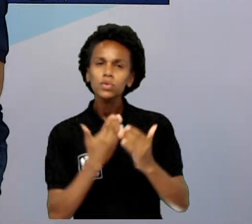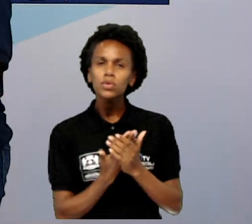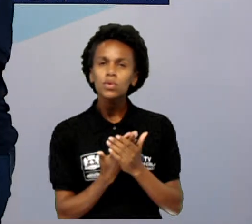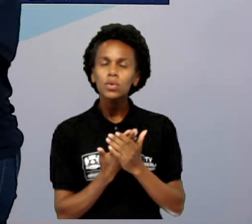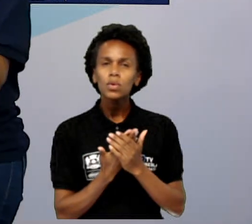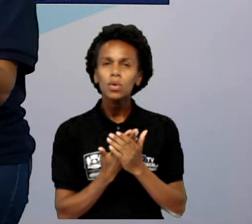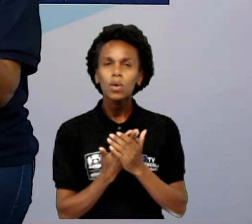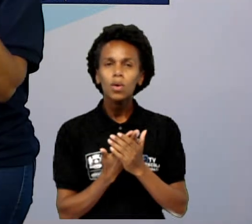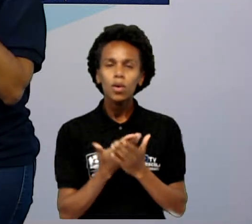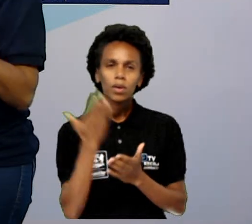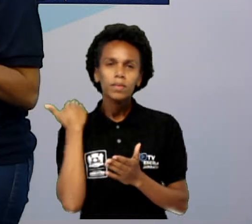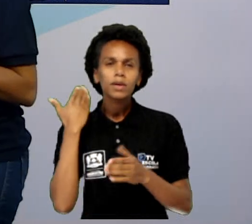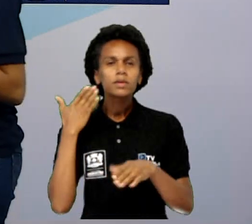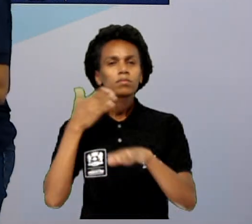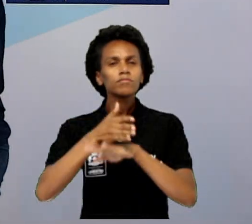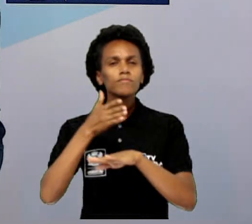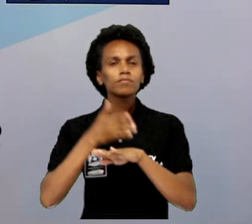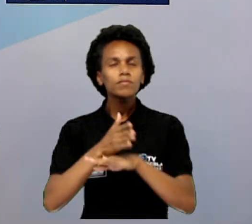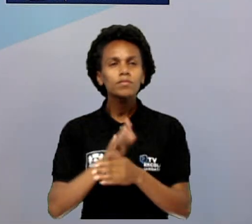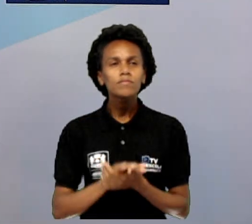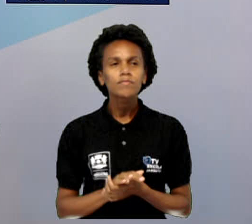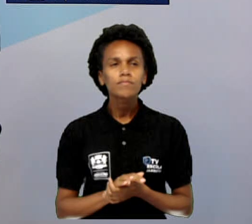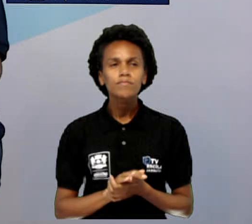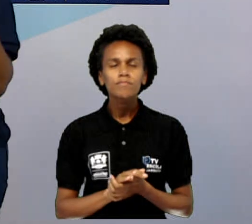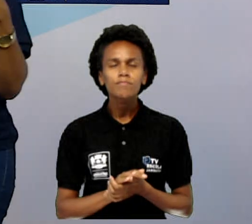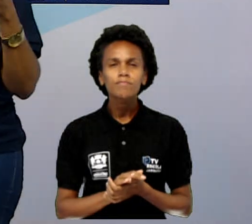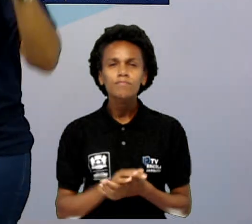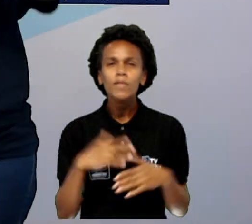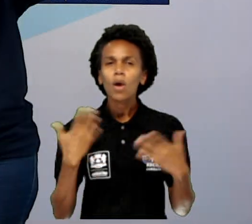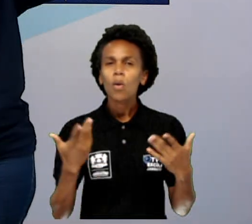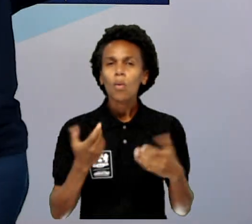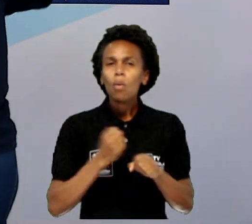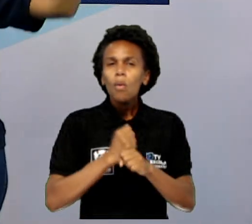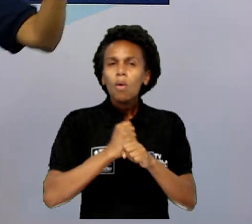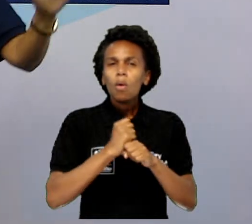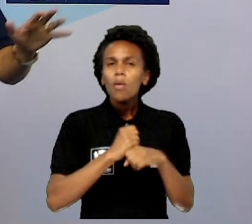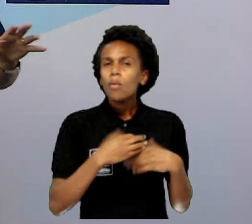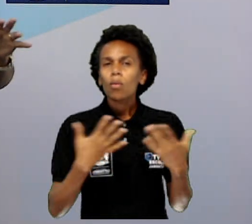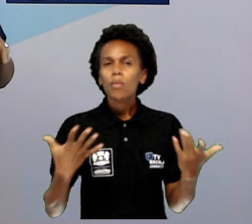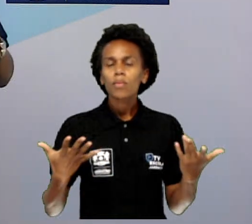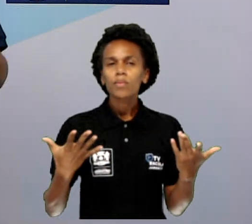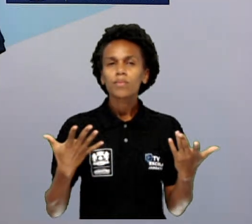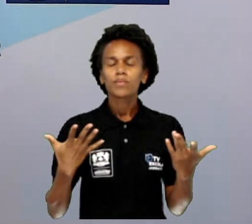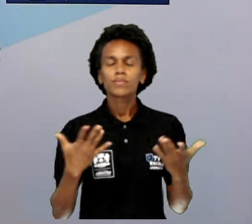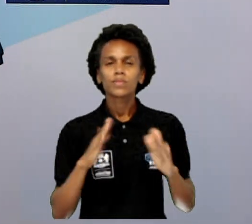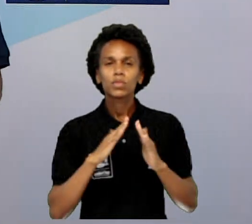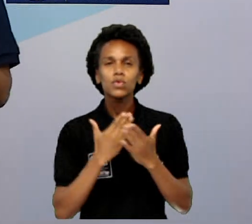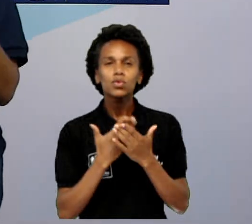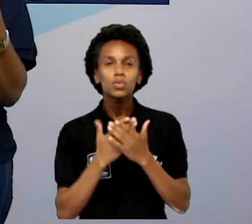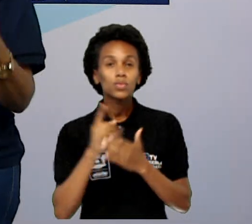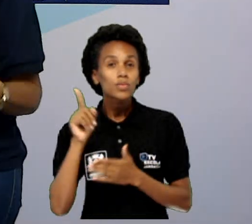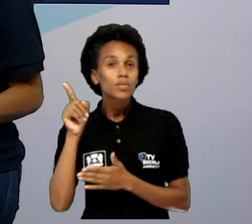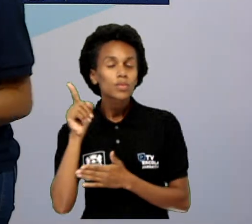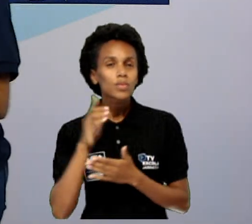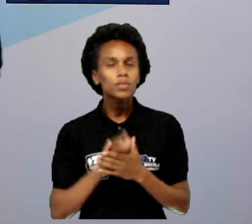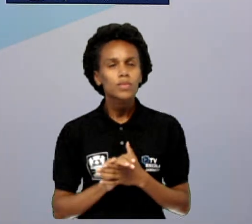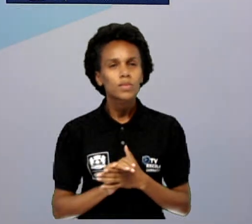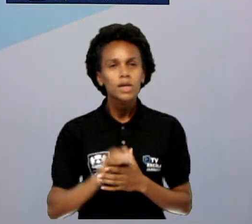tempo faz que ele estudou lá, se houve alguma mudança física na escola, por exemplo, no meu